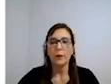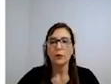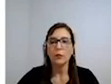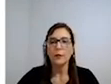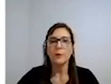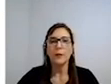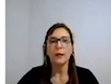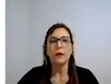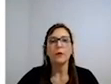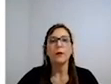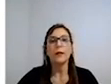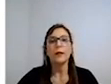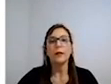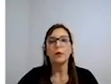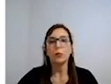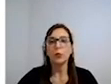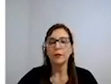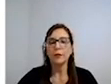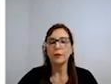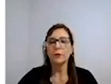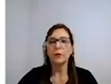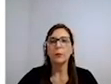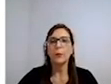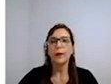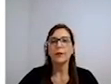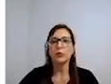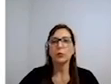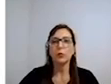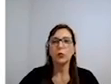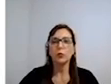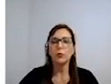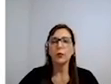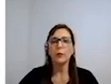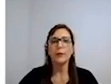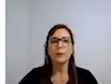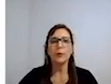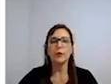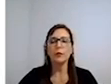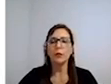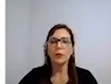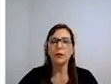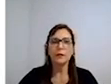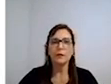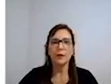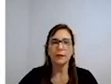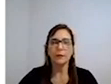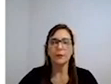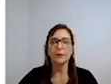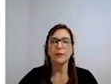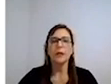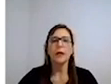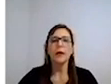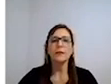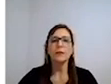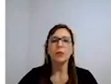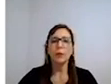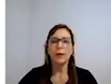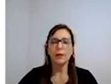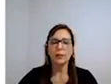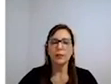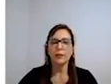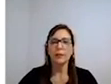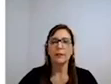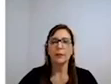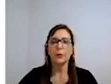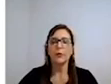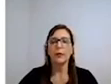A medula espinhal, ela é um cordão que parte do bulbo e passa pelo interior das vértebras. Assim como a